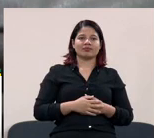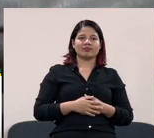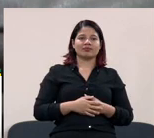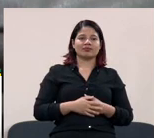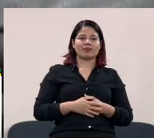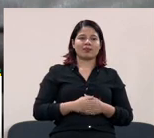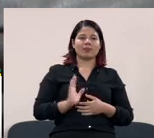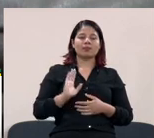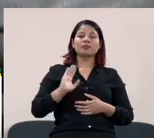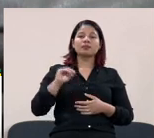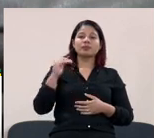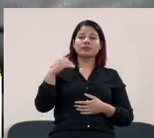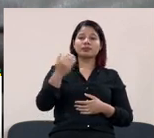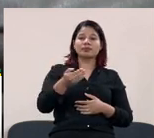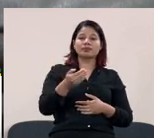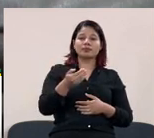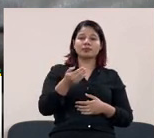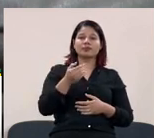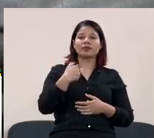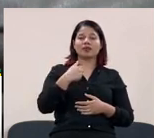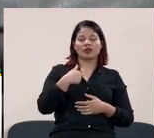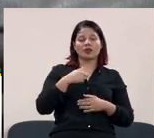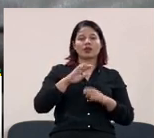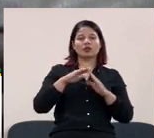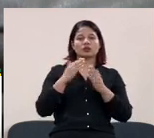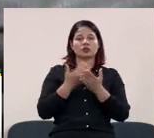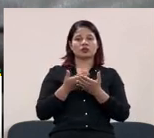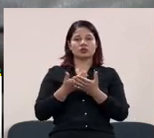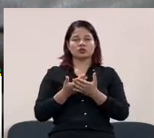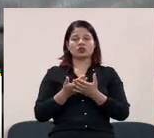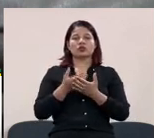E depois passei pelo Bartolomeia,